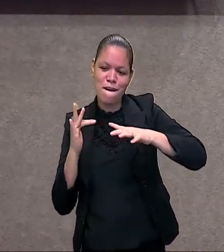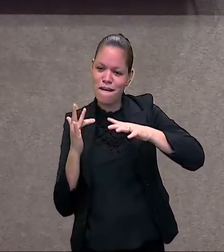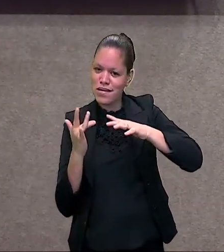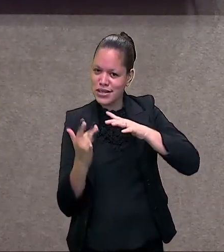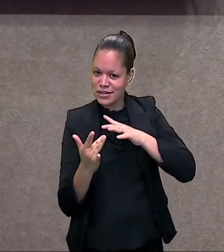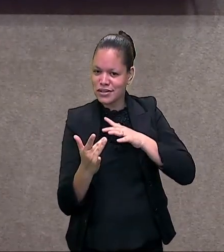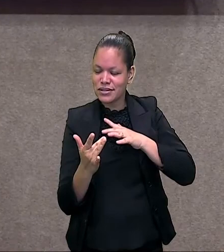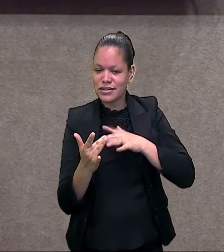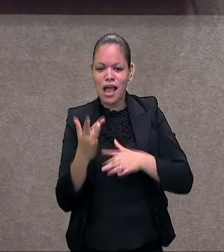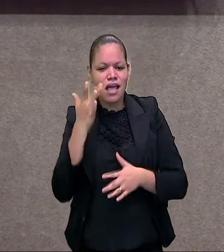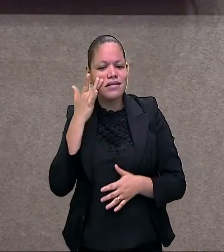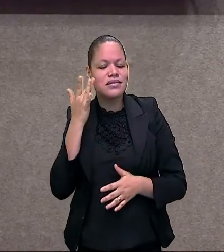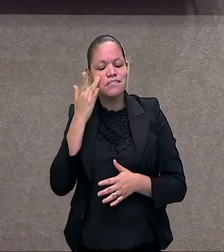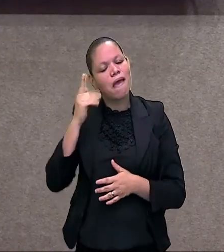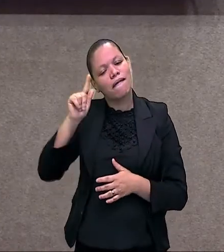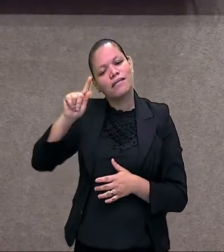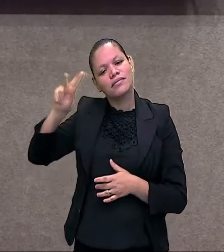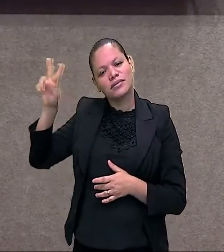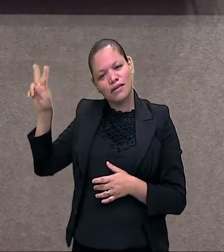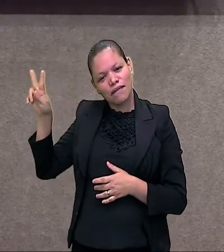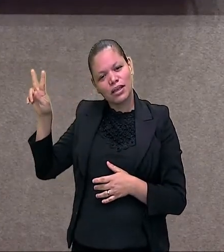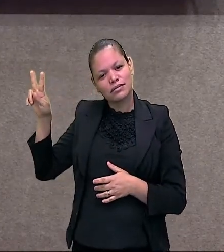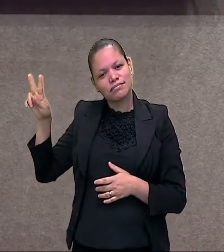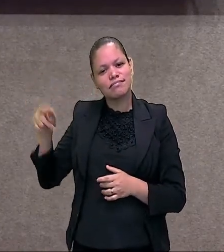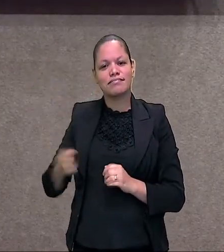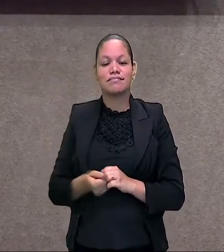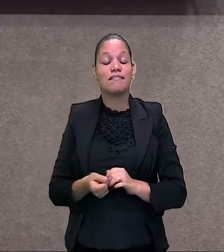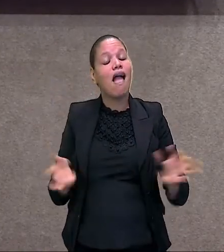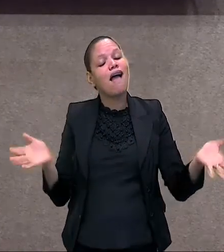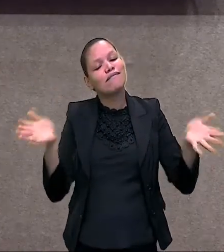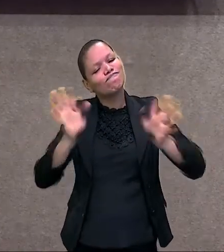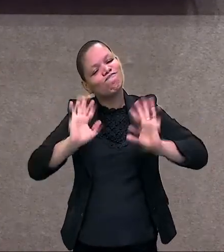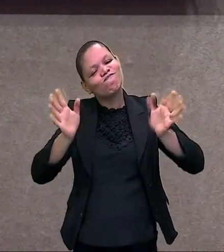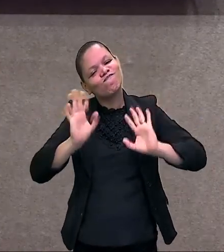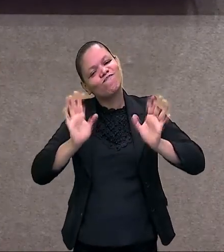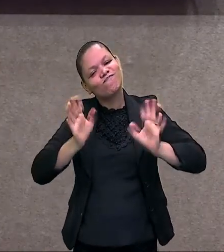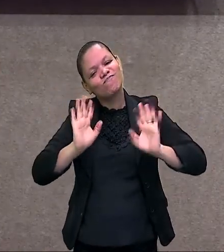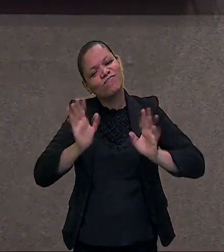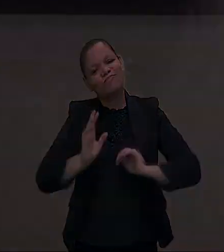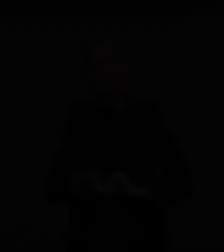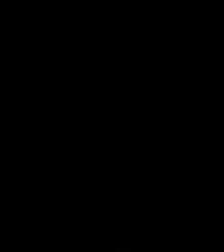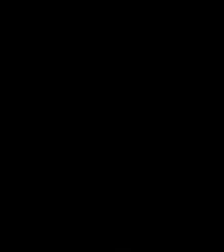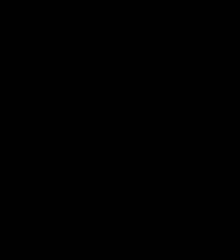sociais SMED GV. Até a próxima aula. Tchau, tchau.